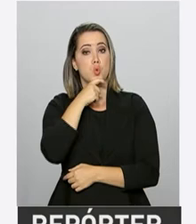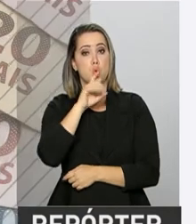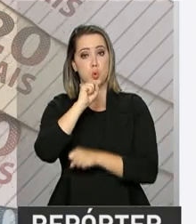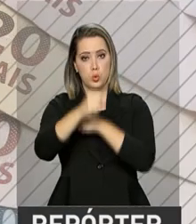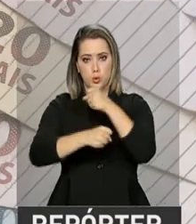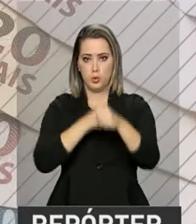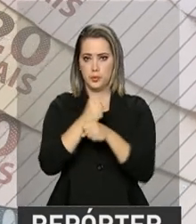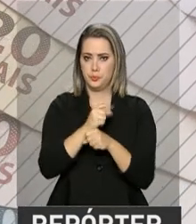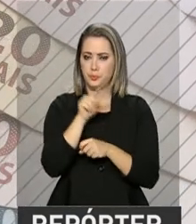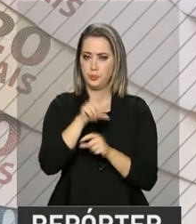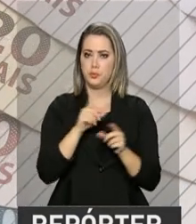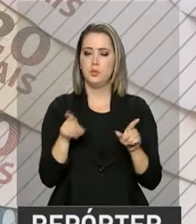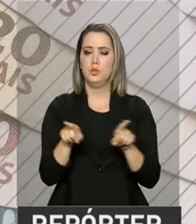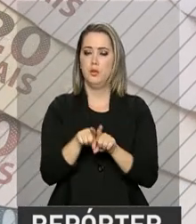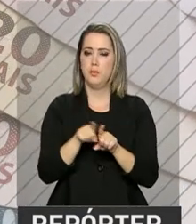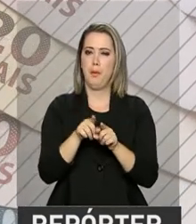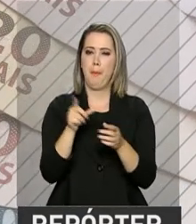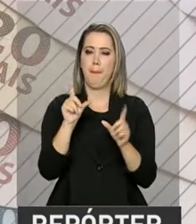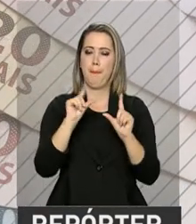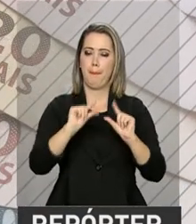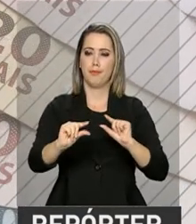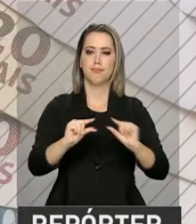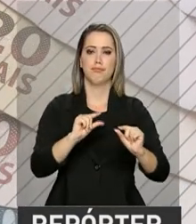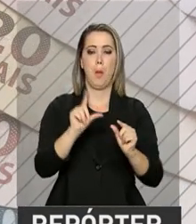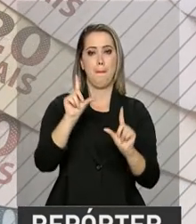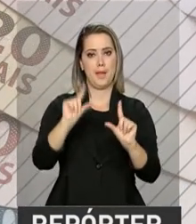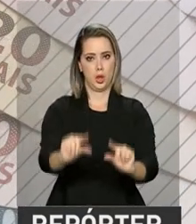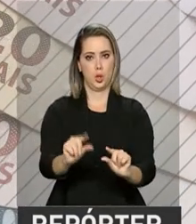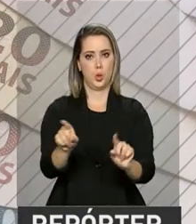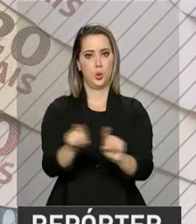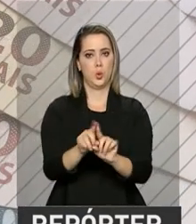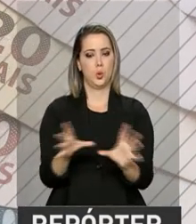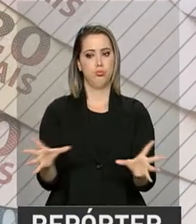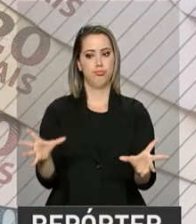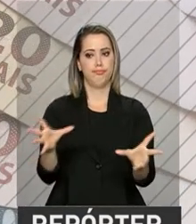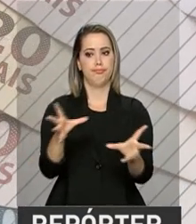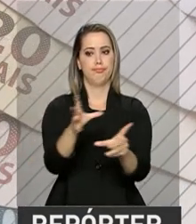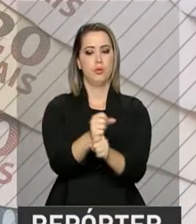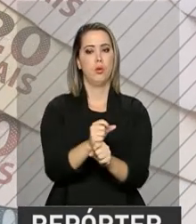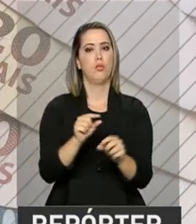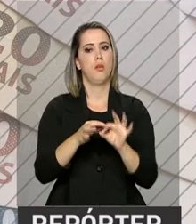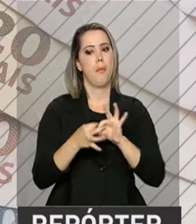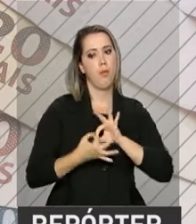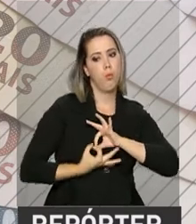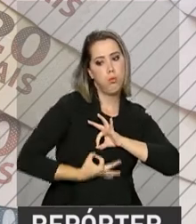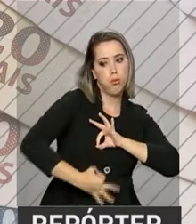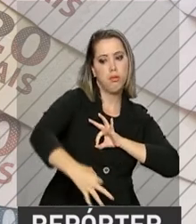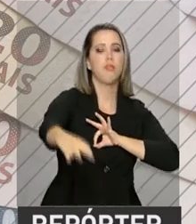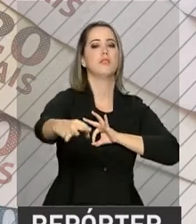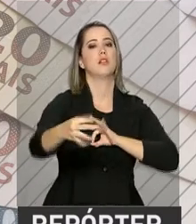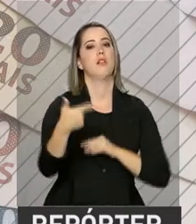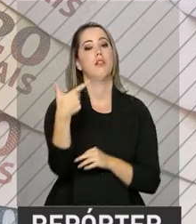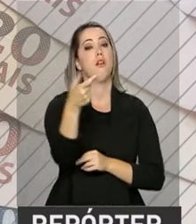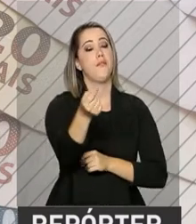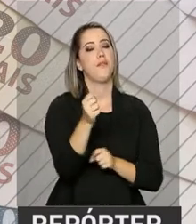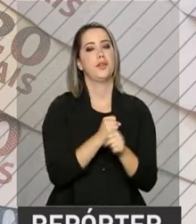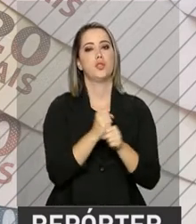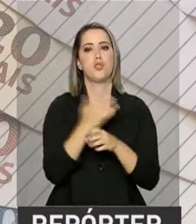Além de parcelas menores, o volume total das dívidas também foi alongado em 20 anos a partir